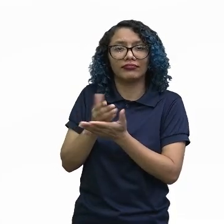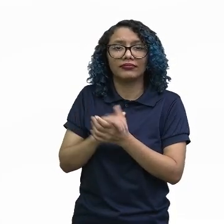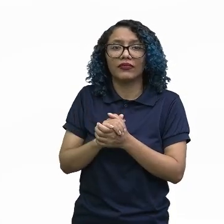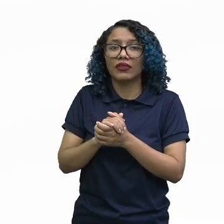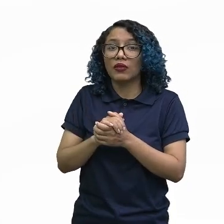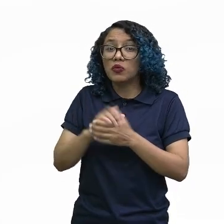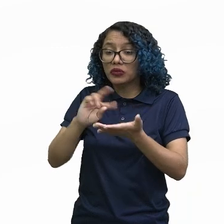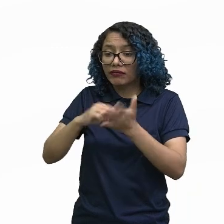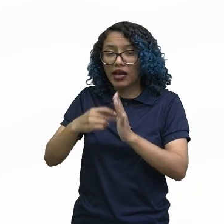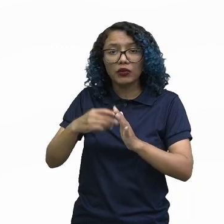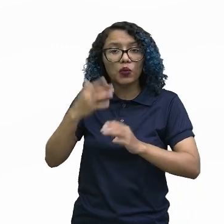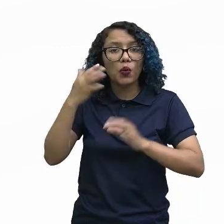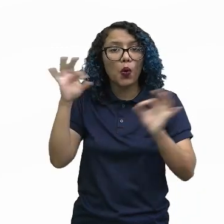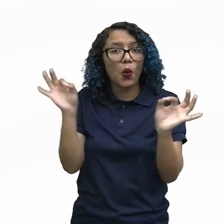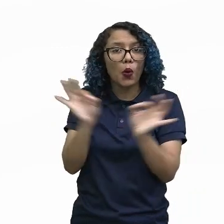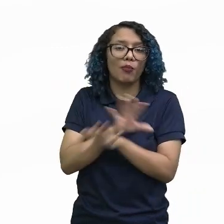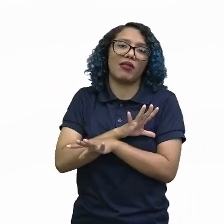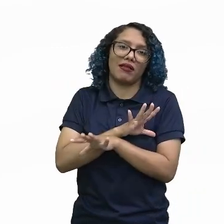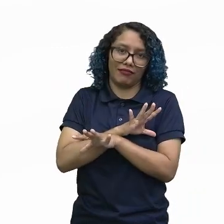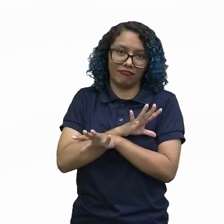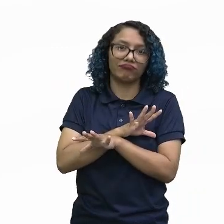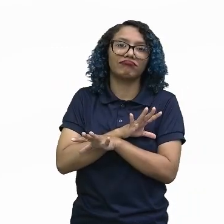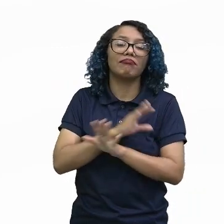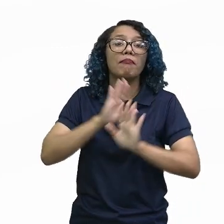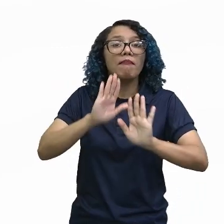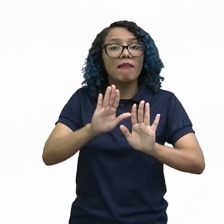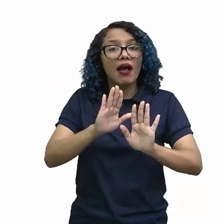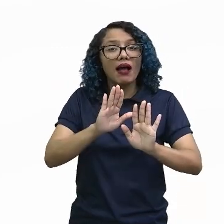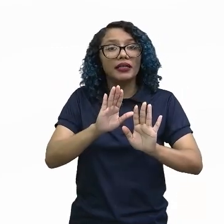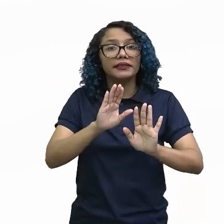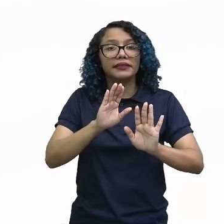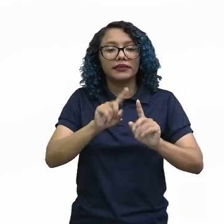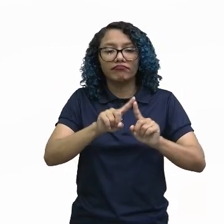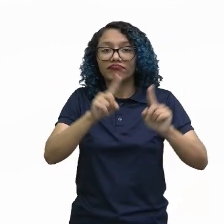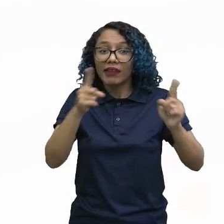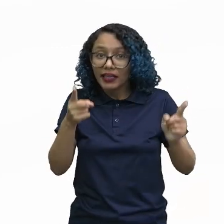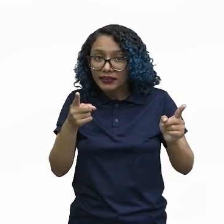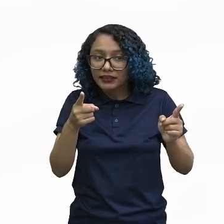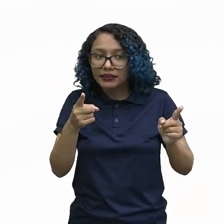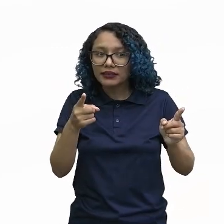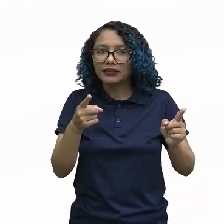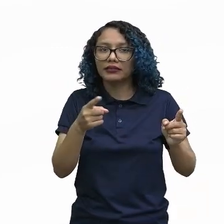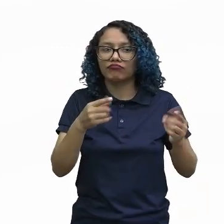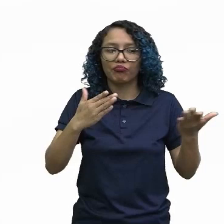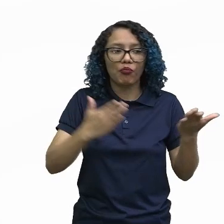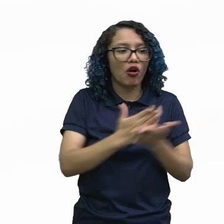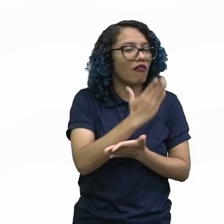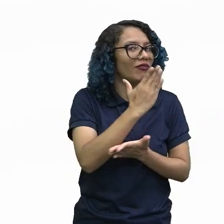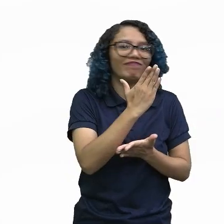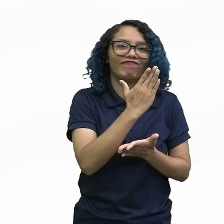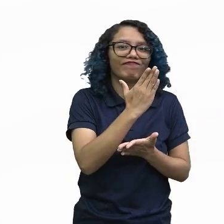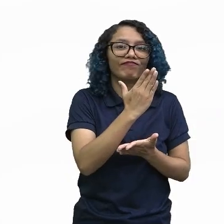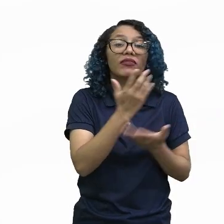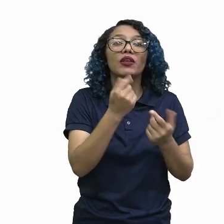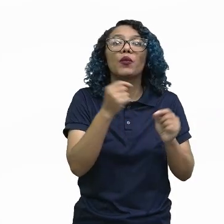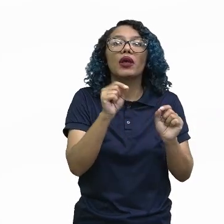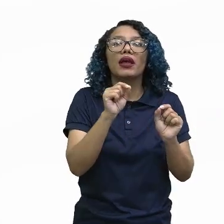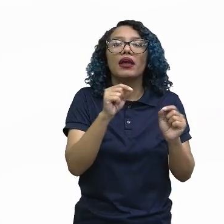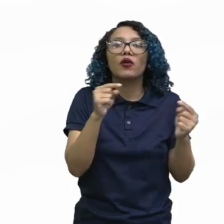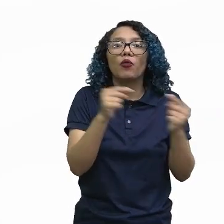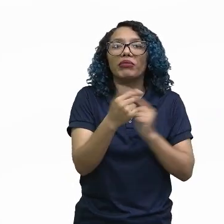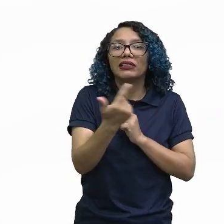está completo. Quando eu digo, mas não passou na prova, logo eu tenho uma segunda oração e tenho uma